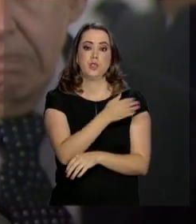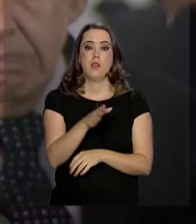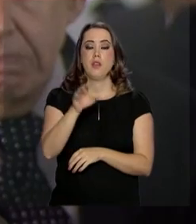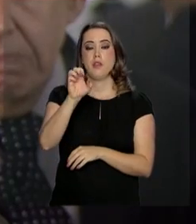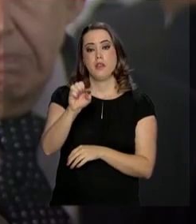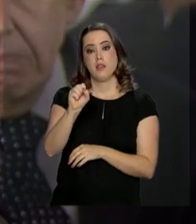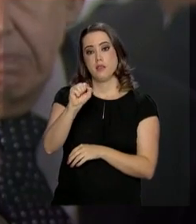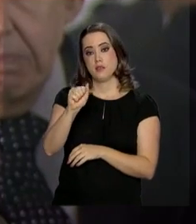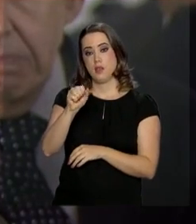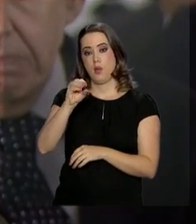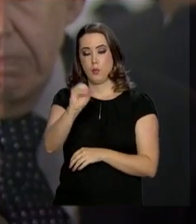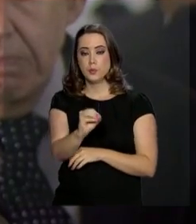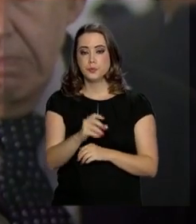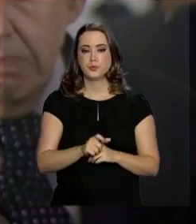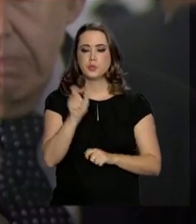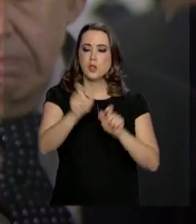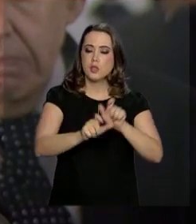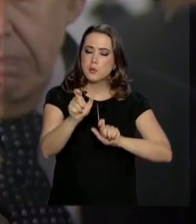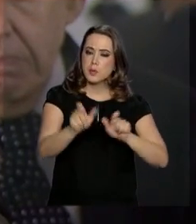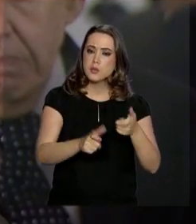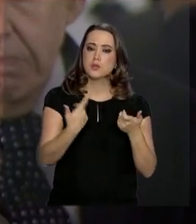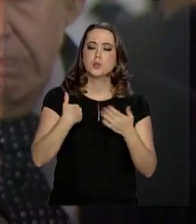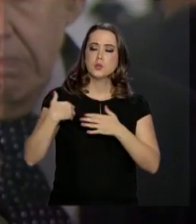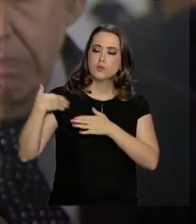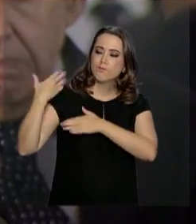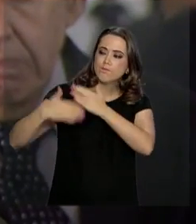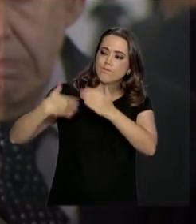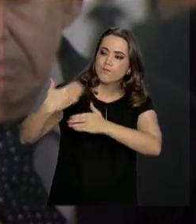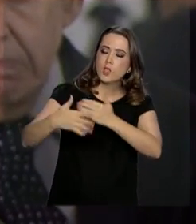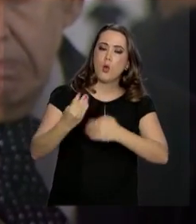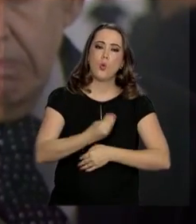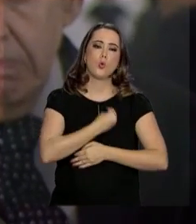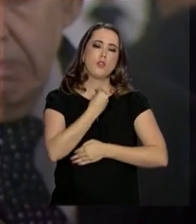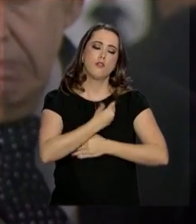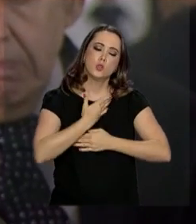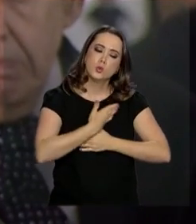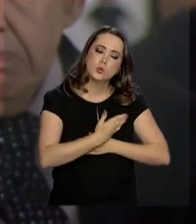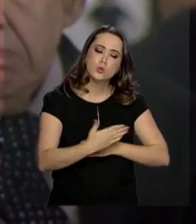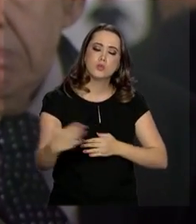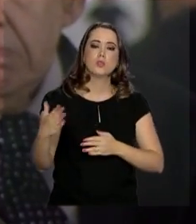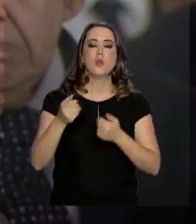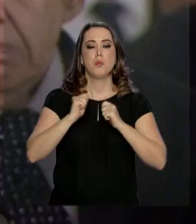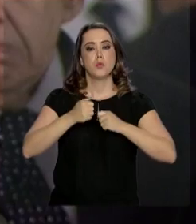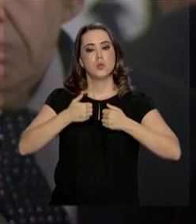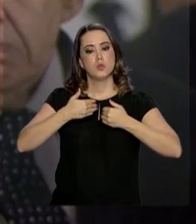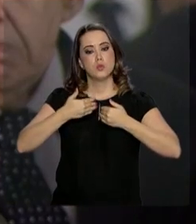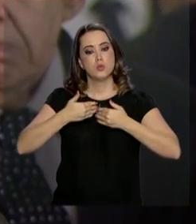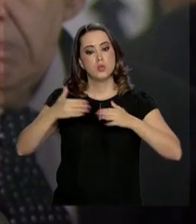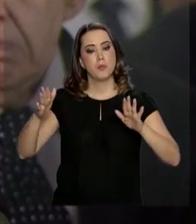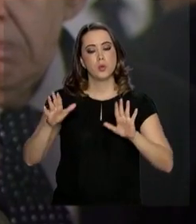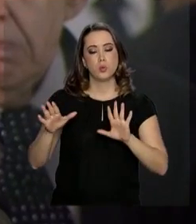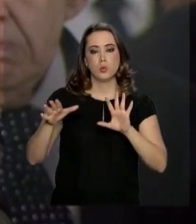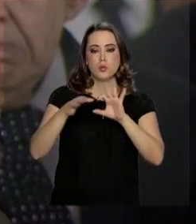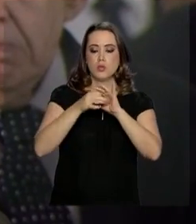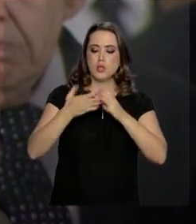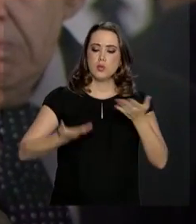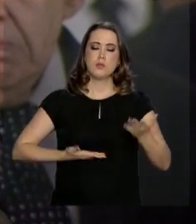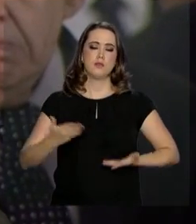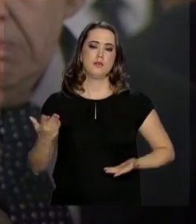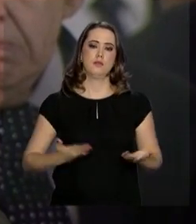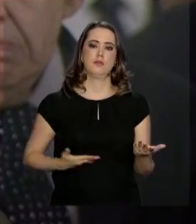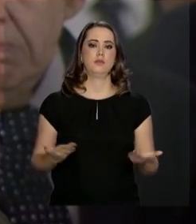aqueles com quem ao longo da vida tive a aventura de servir,